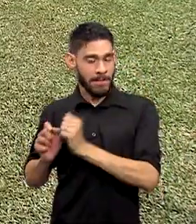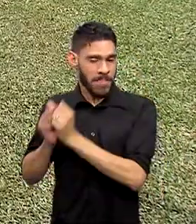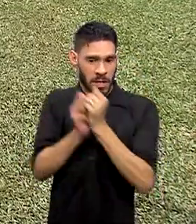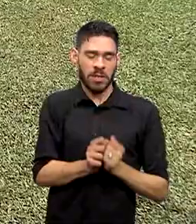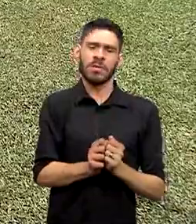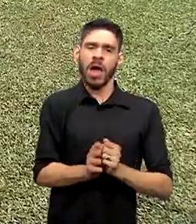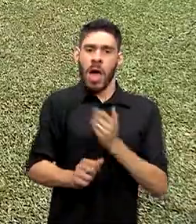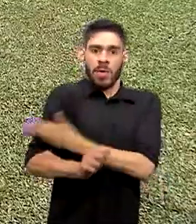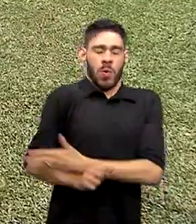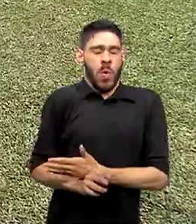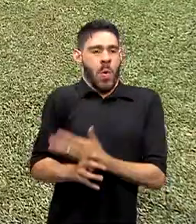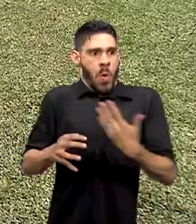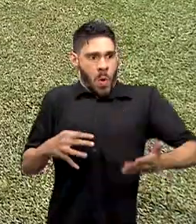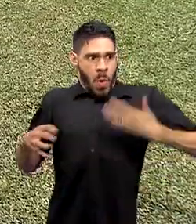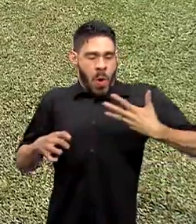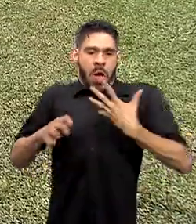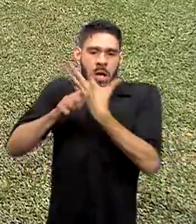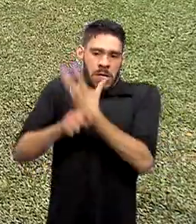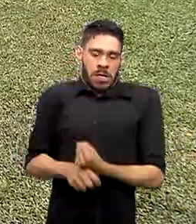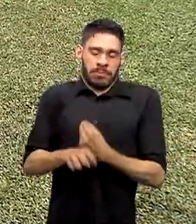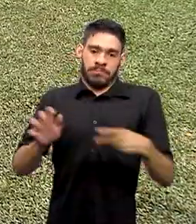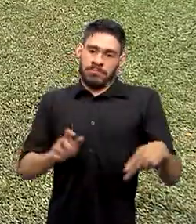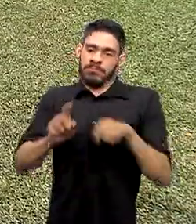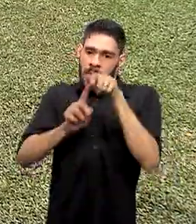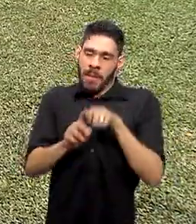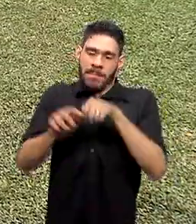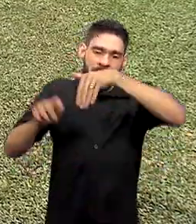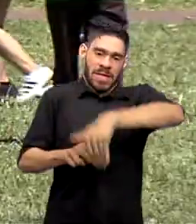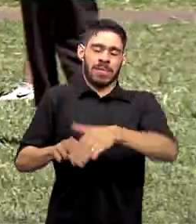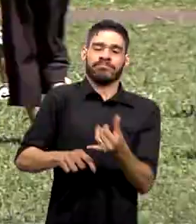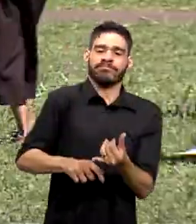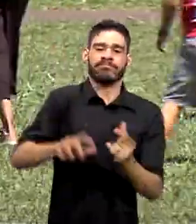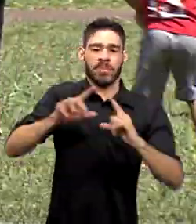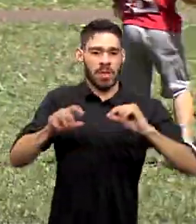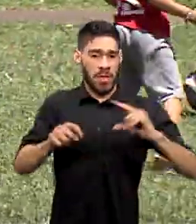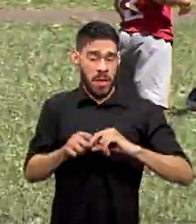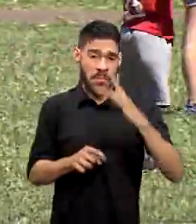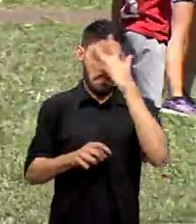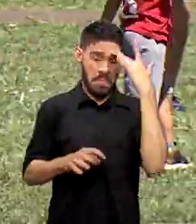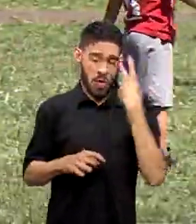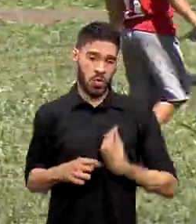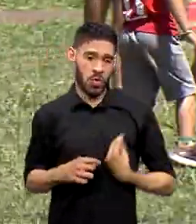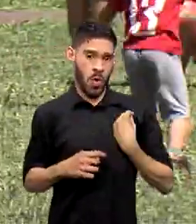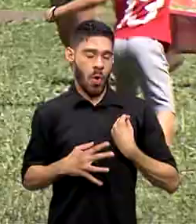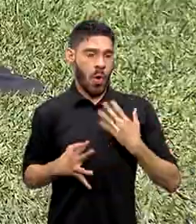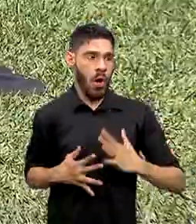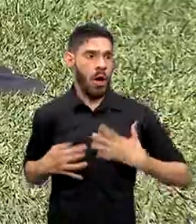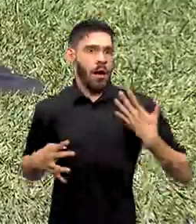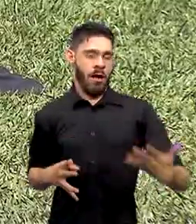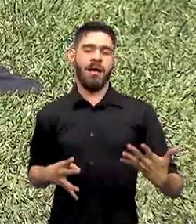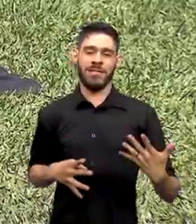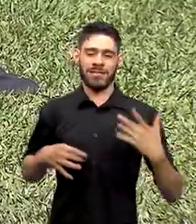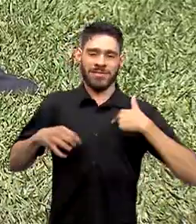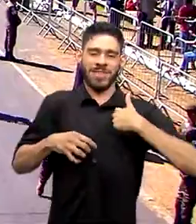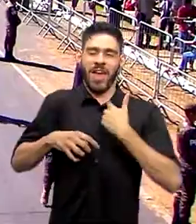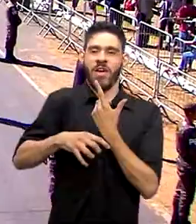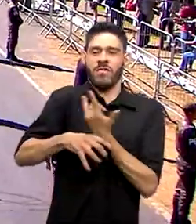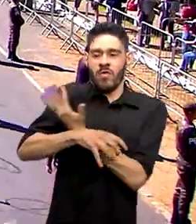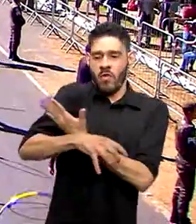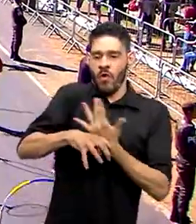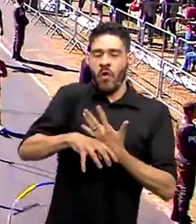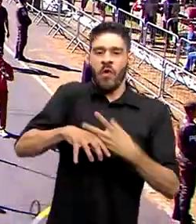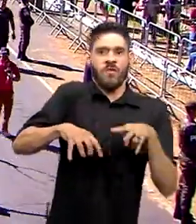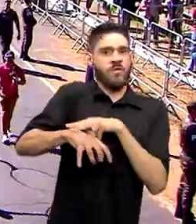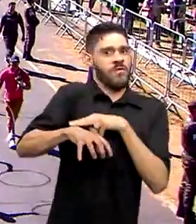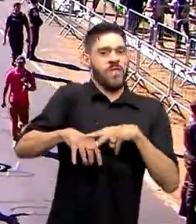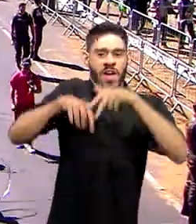Acostumados com o clima quente e seco de setembro na capital federal, os brasilienses foram surpreendidos com a grama verde no